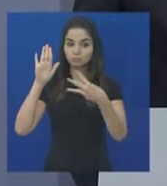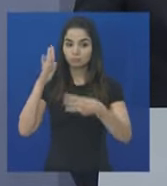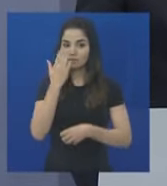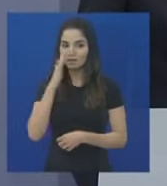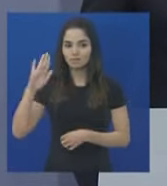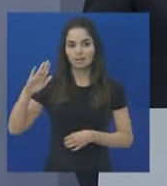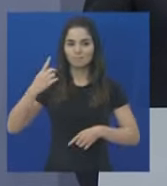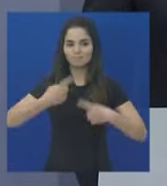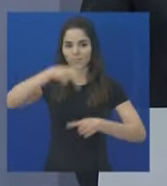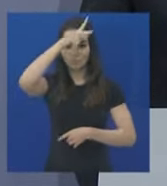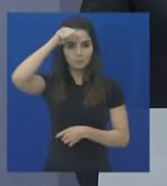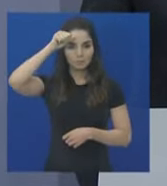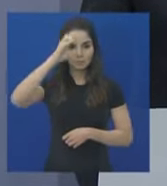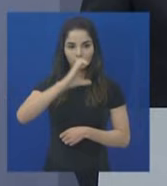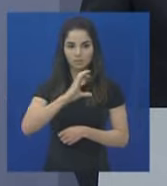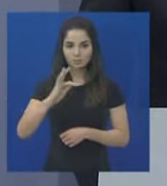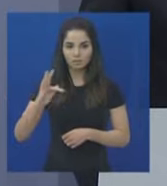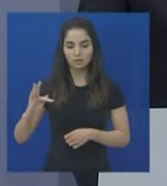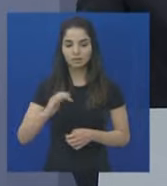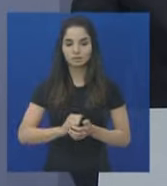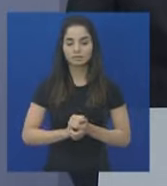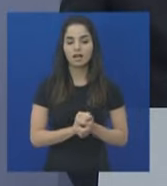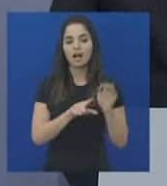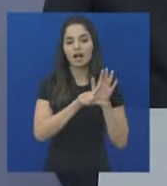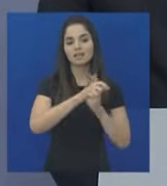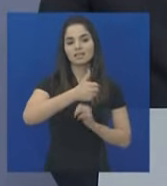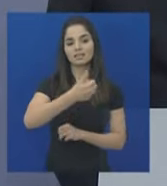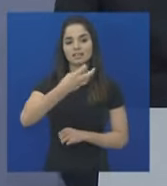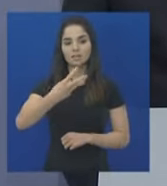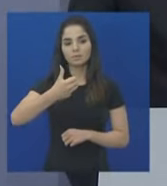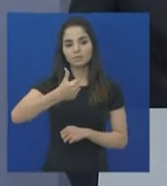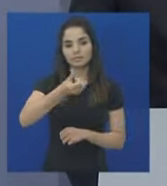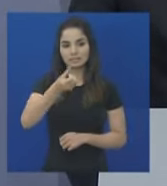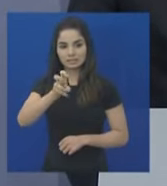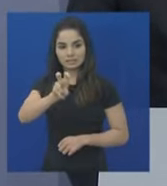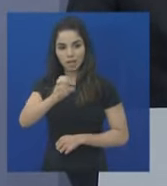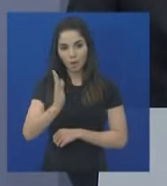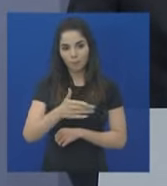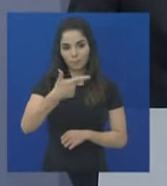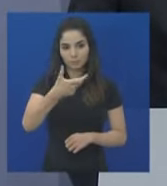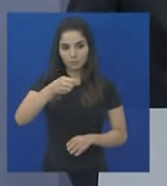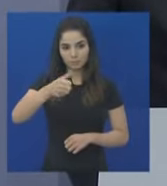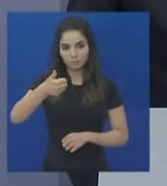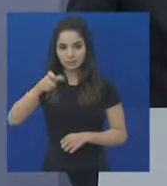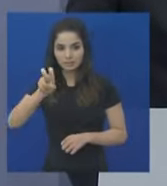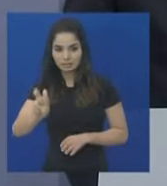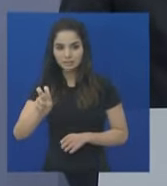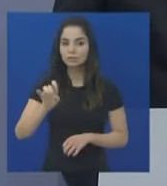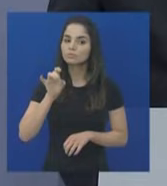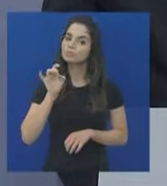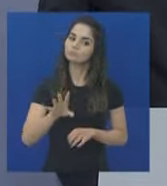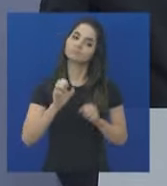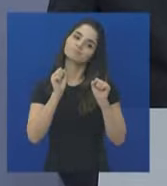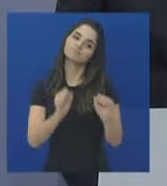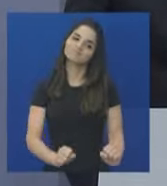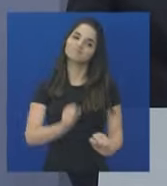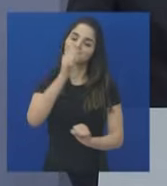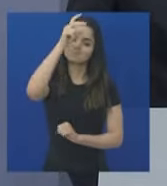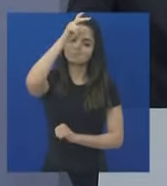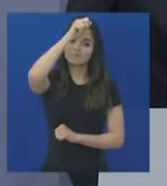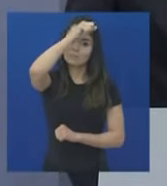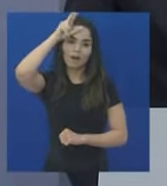Prefeitura de Cabo Frio. Por determinação da Lei 13.165-2015, só poderão participar desse